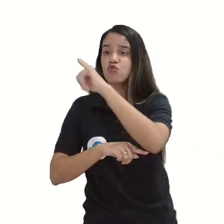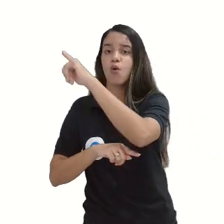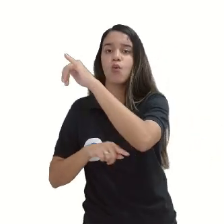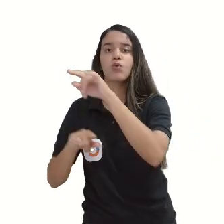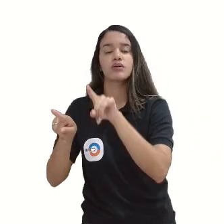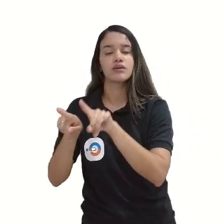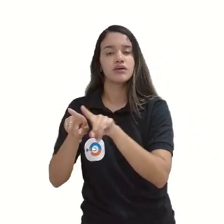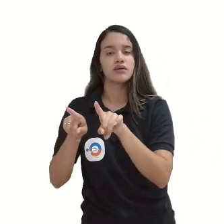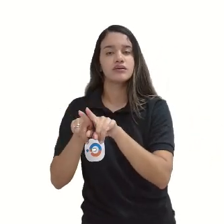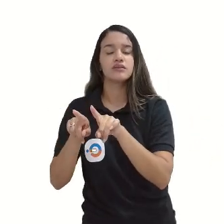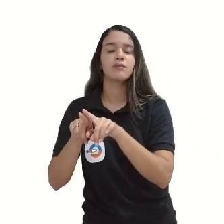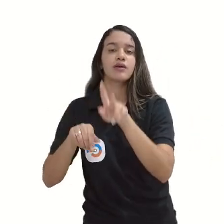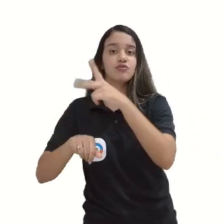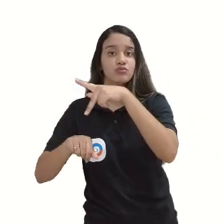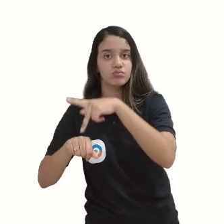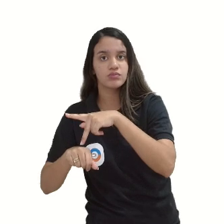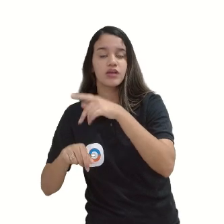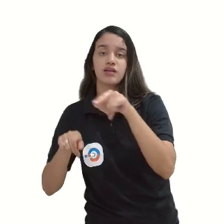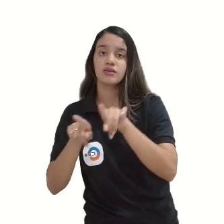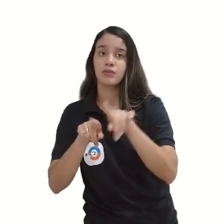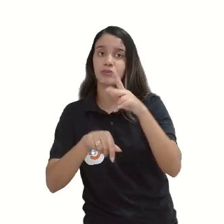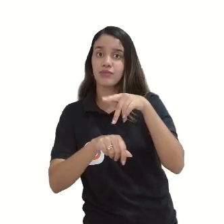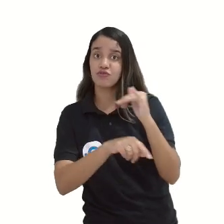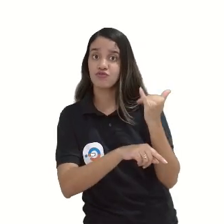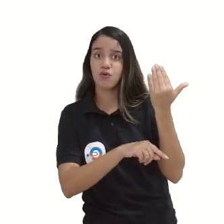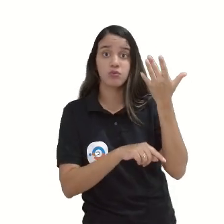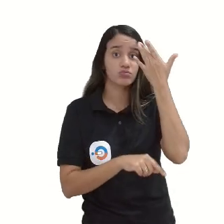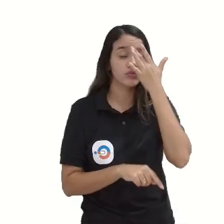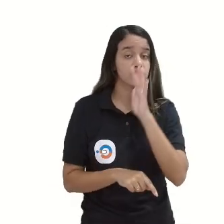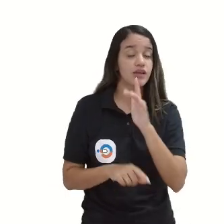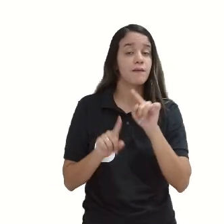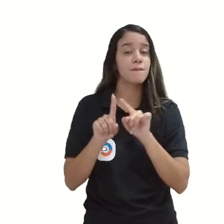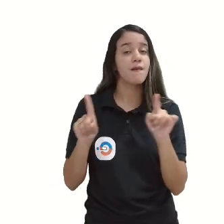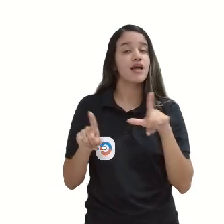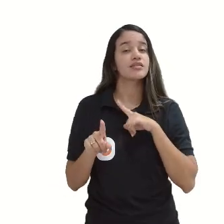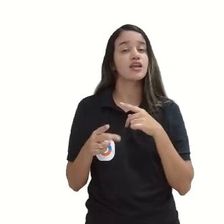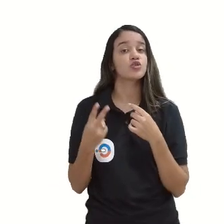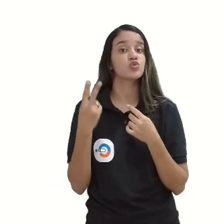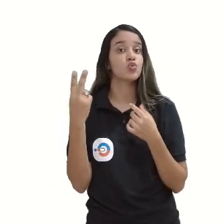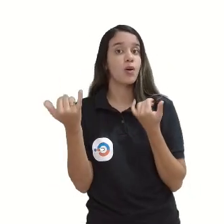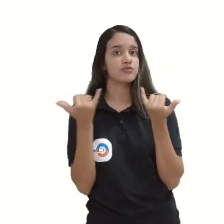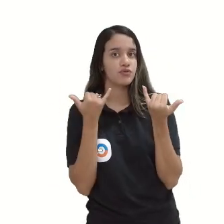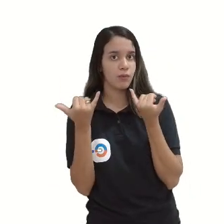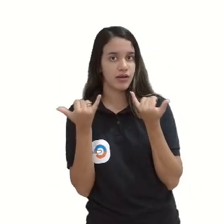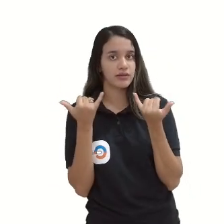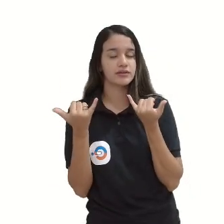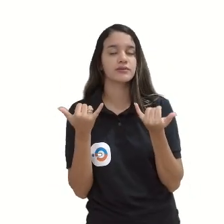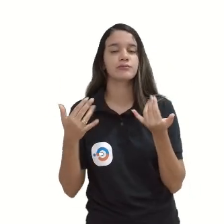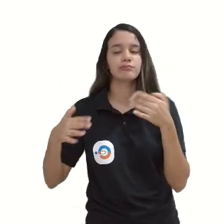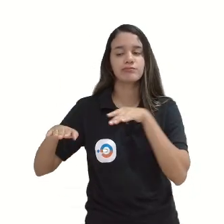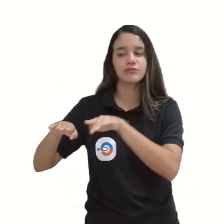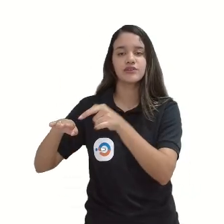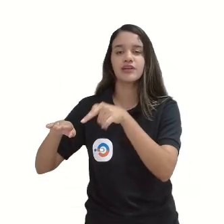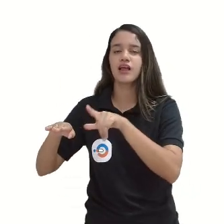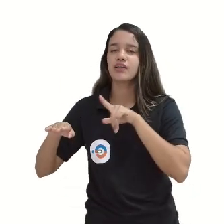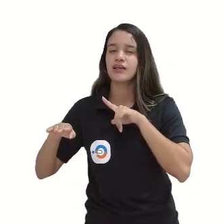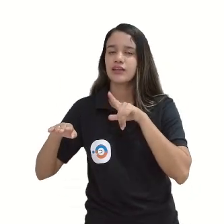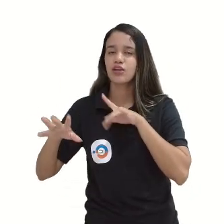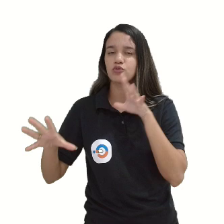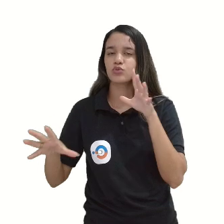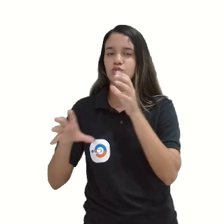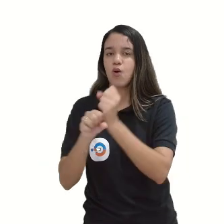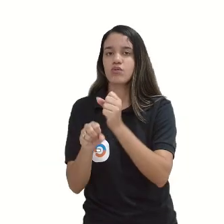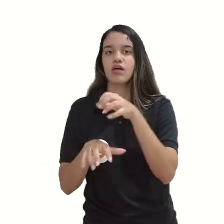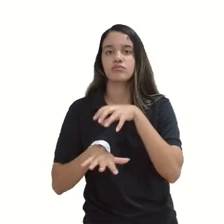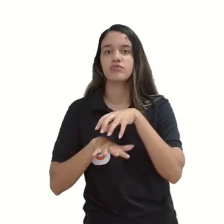o número de voos internacionais. Eu tenho também duas informações. Lá no exemplo do estacionamento, eu tinha um total